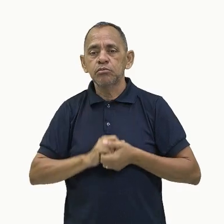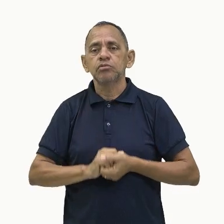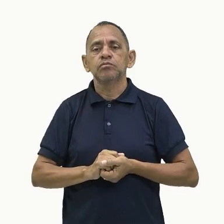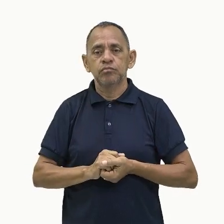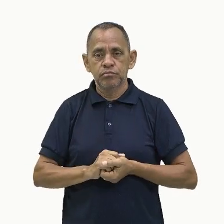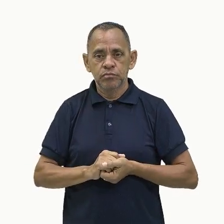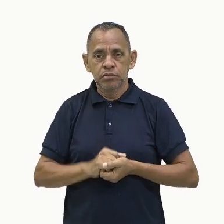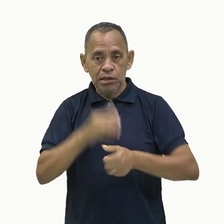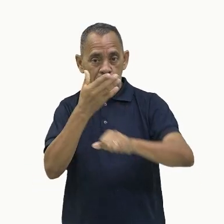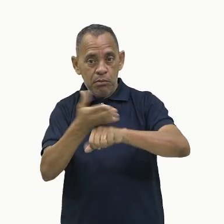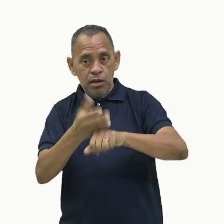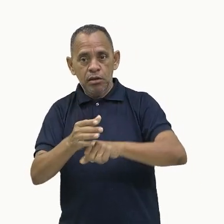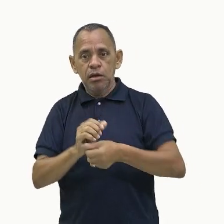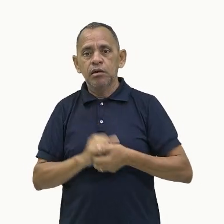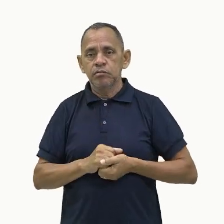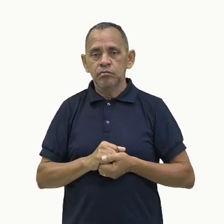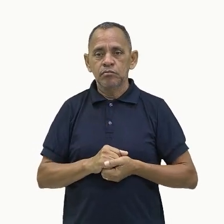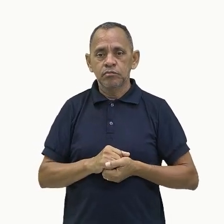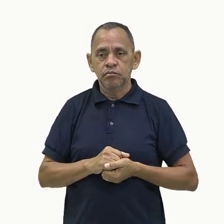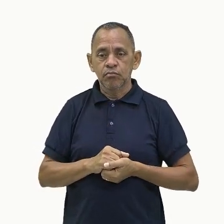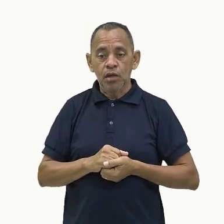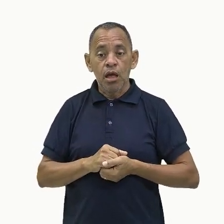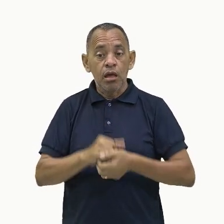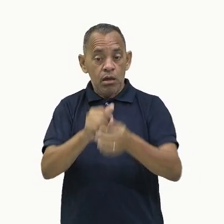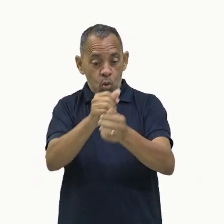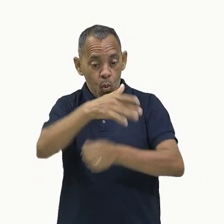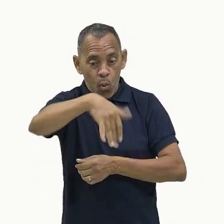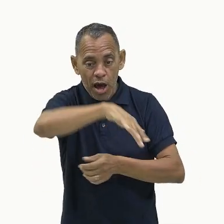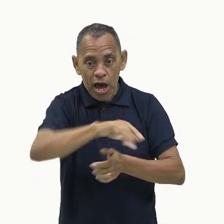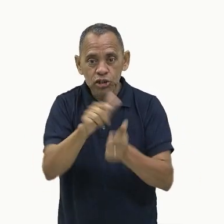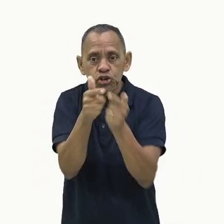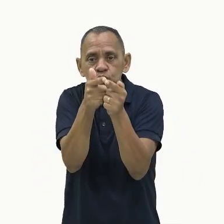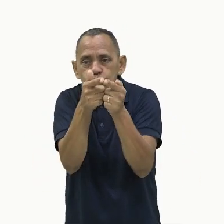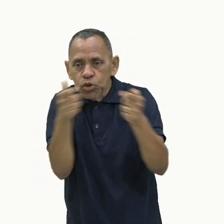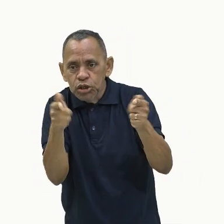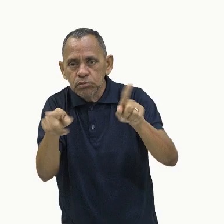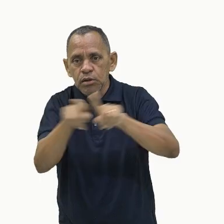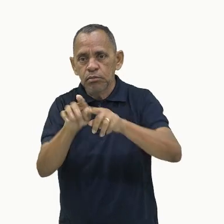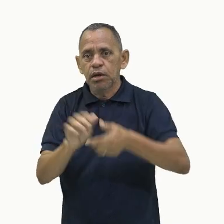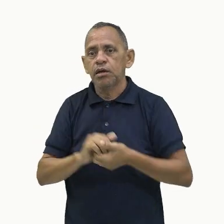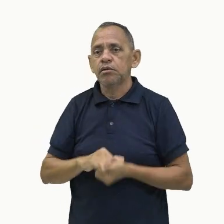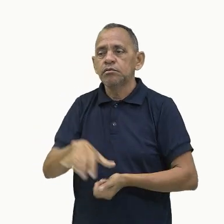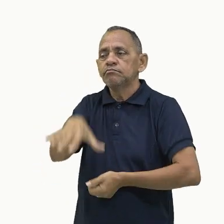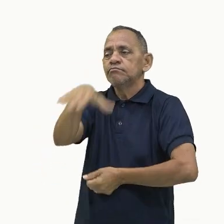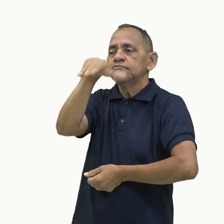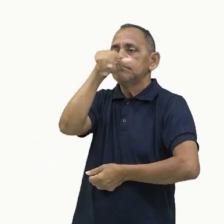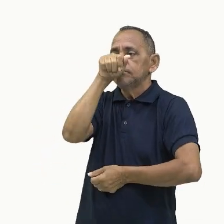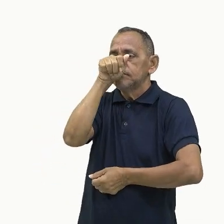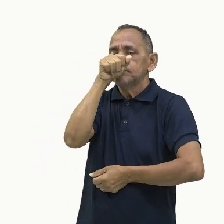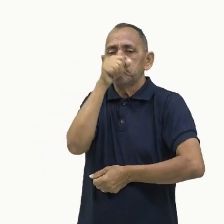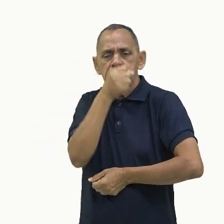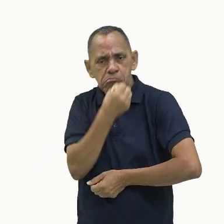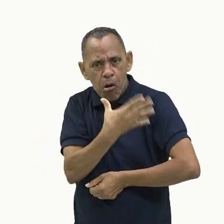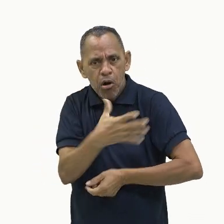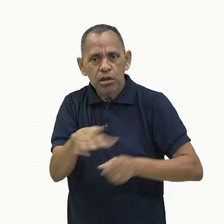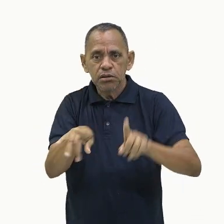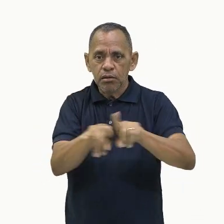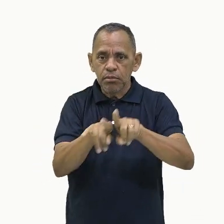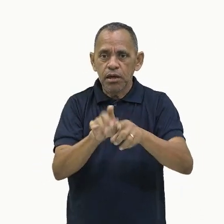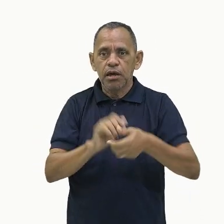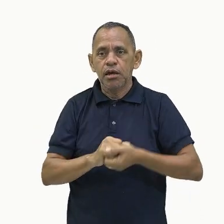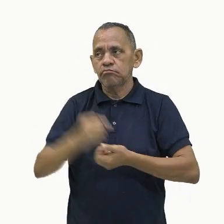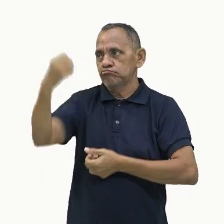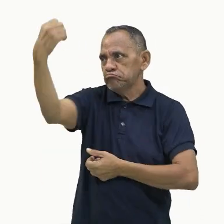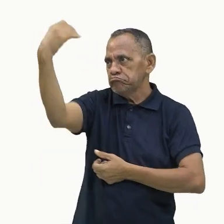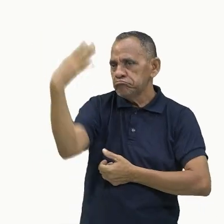ambiente arejado, então abrir as portas para que circule o ar, né? Aquilo fique bem, digamos assim,